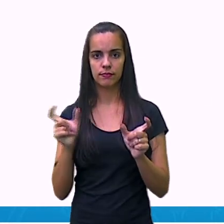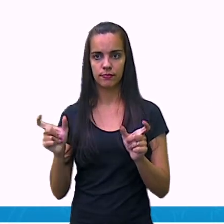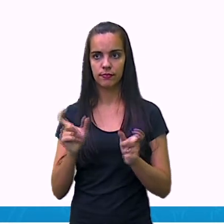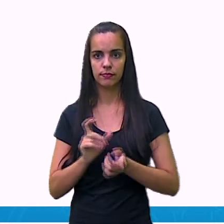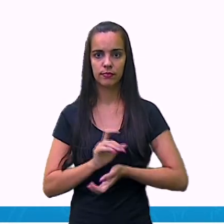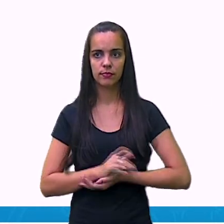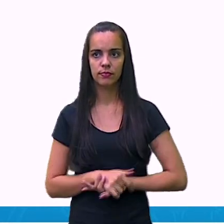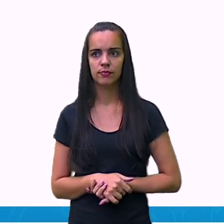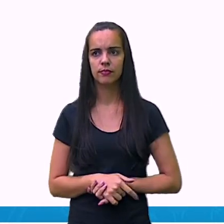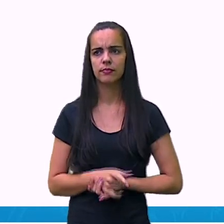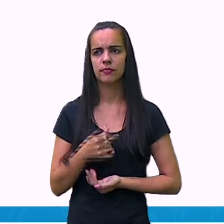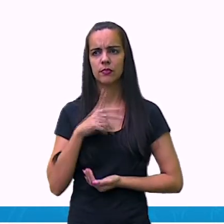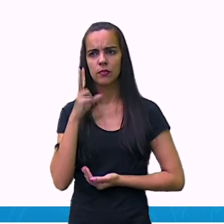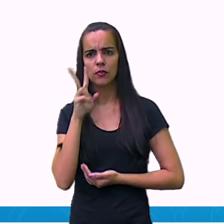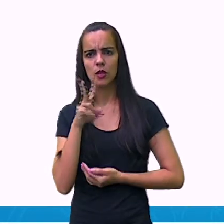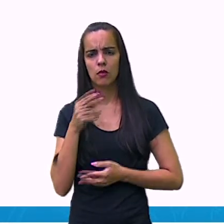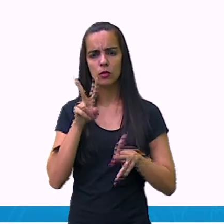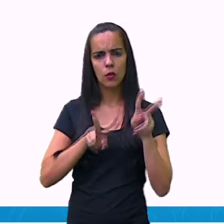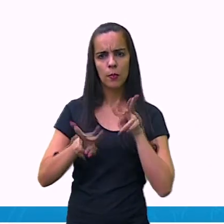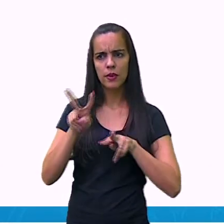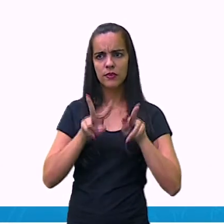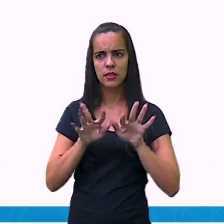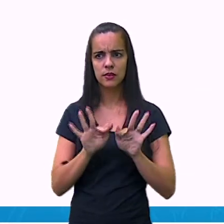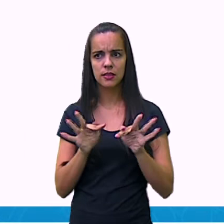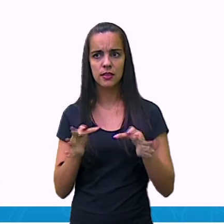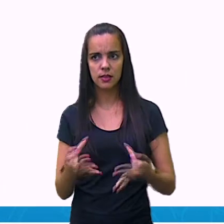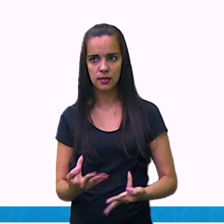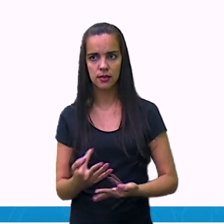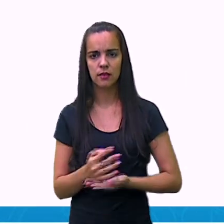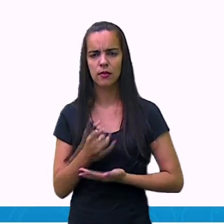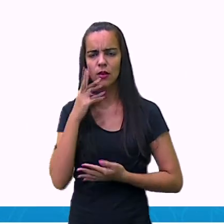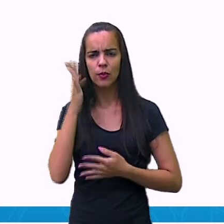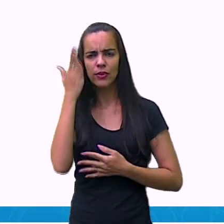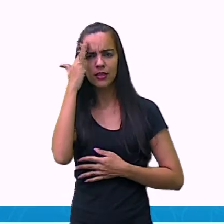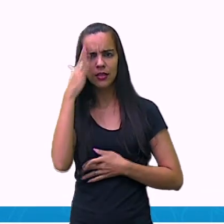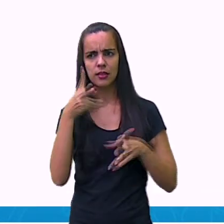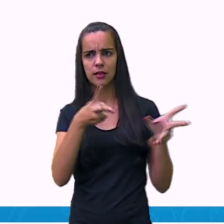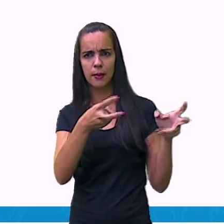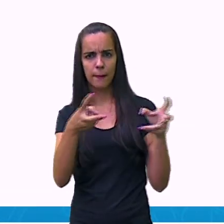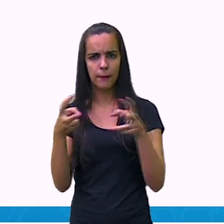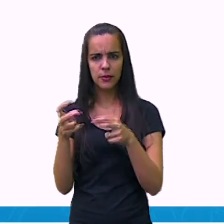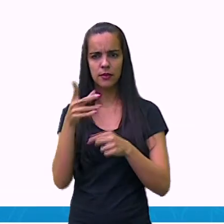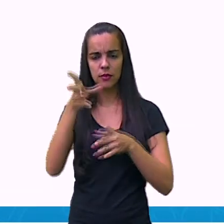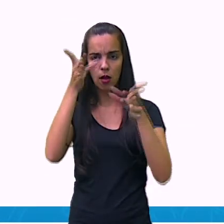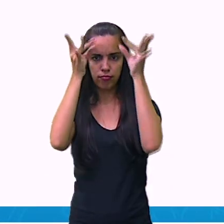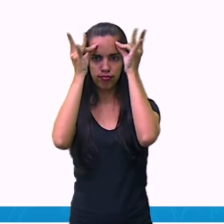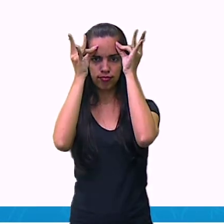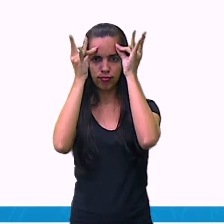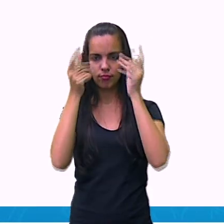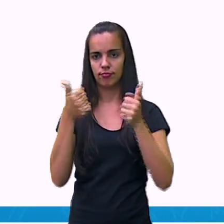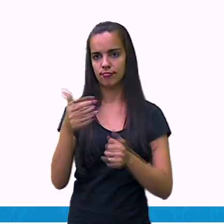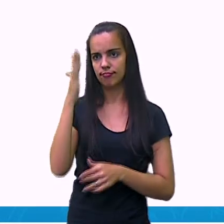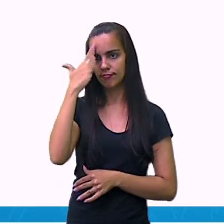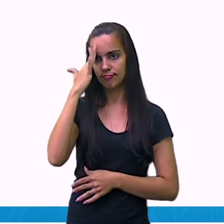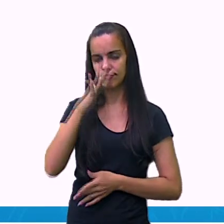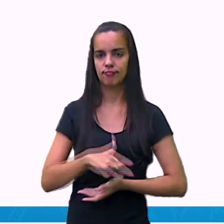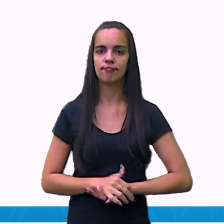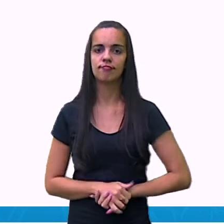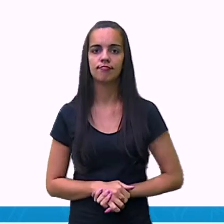sílabas. Isso é uma breve revisão e eu tenho certeza que você já é craque nesse assunto aí.